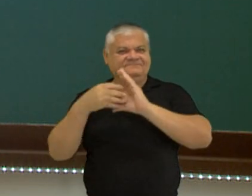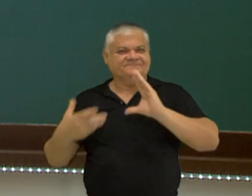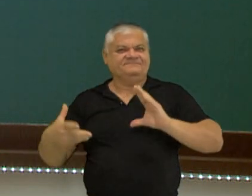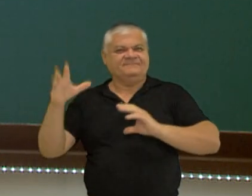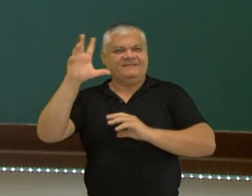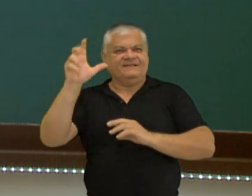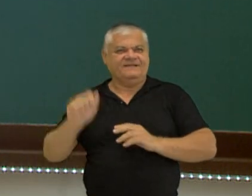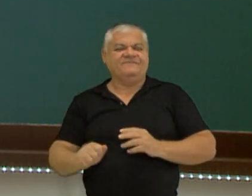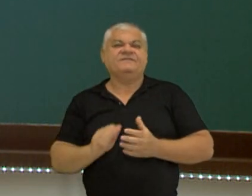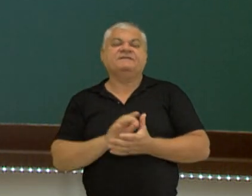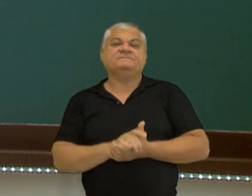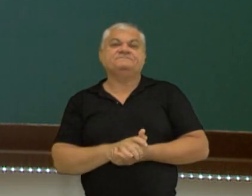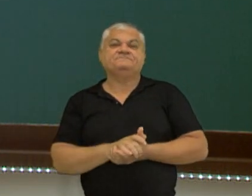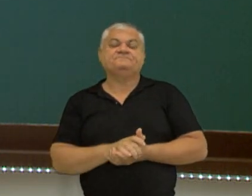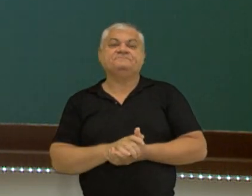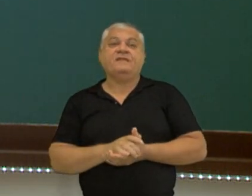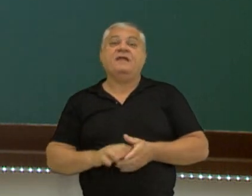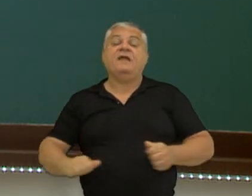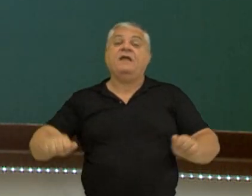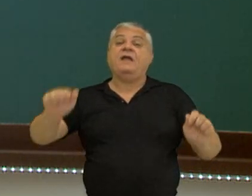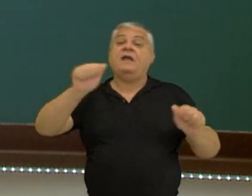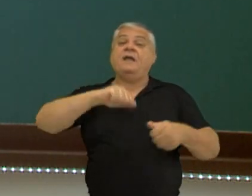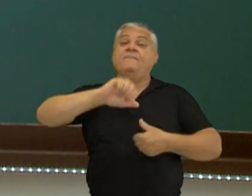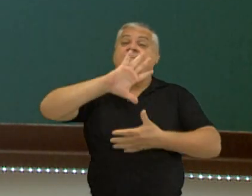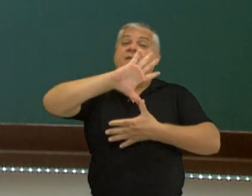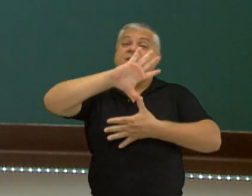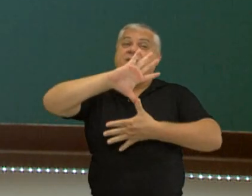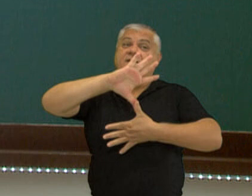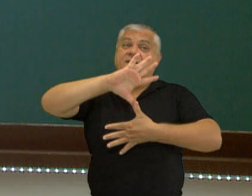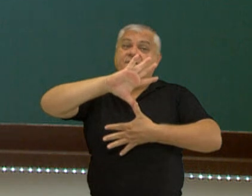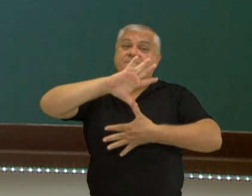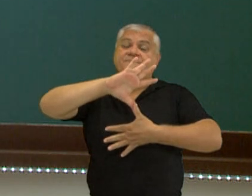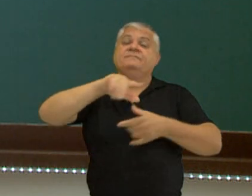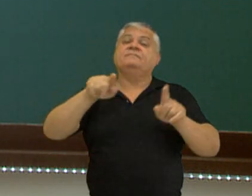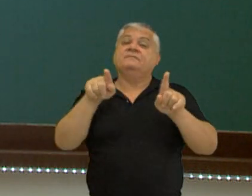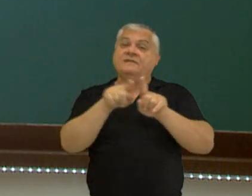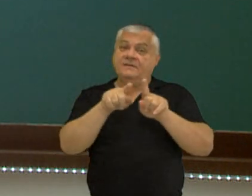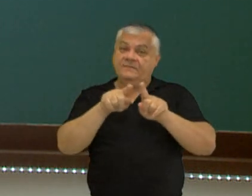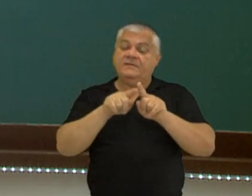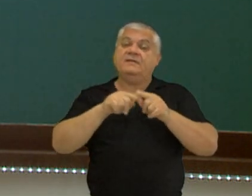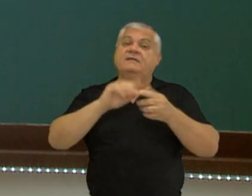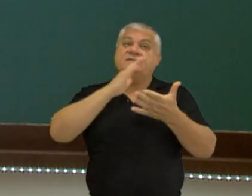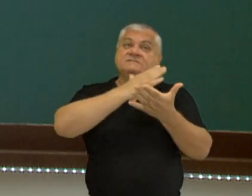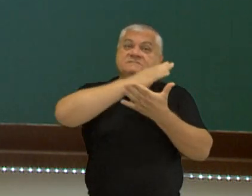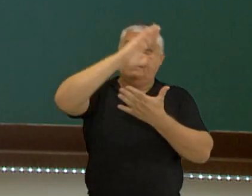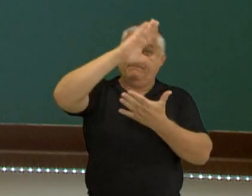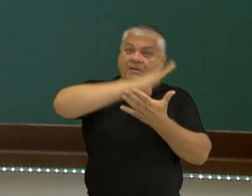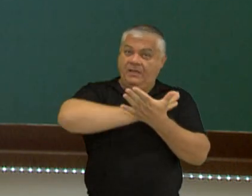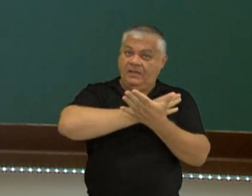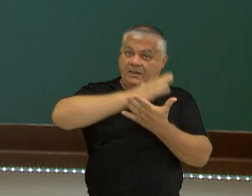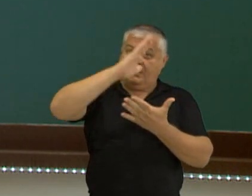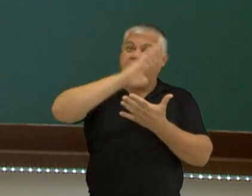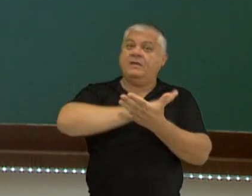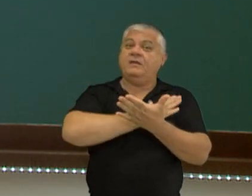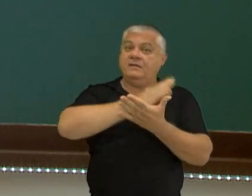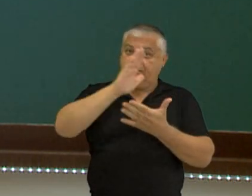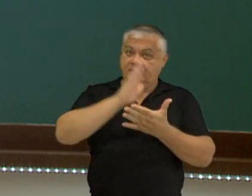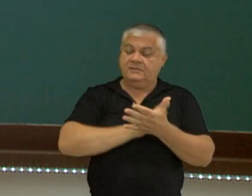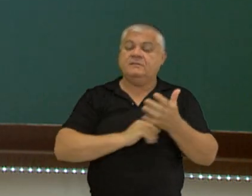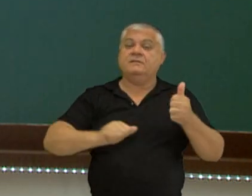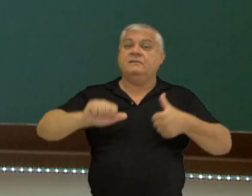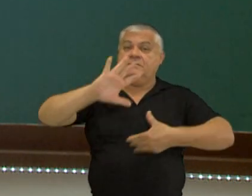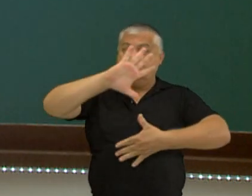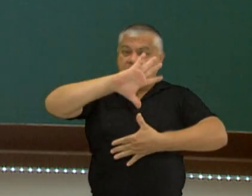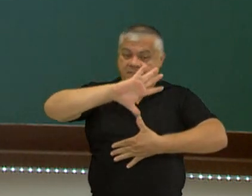gente conhecer. América, então nós temos aqui também a divisão política da América, ou seja, quais são